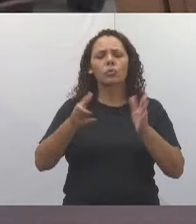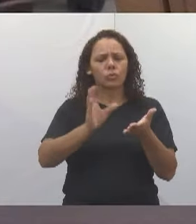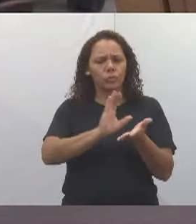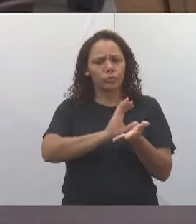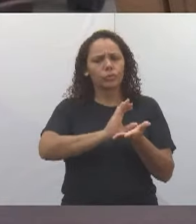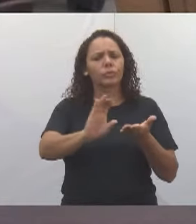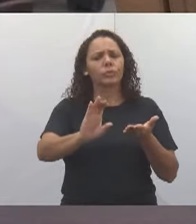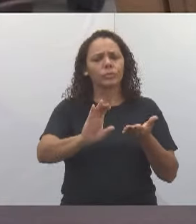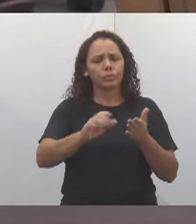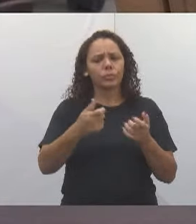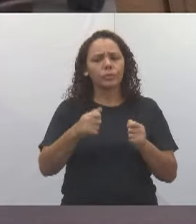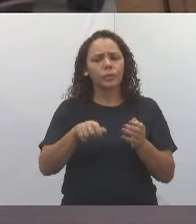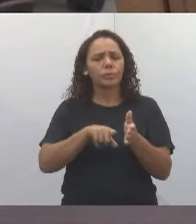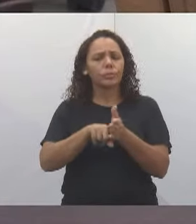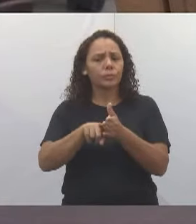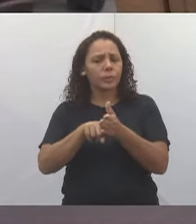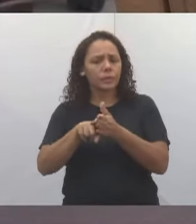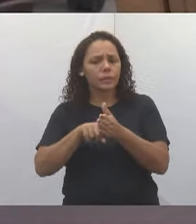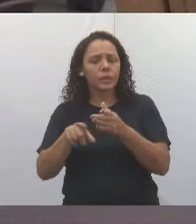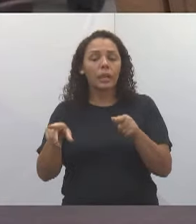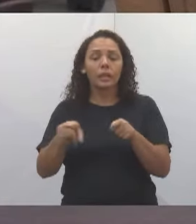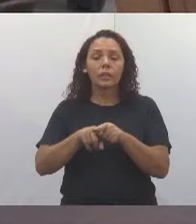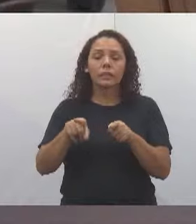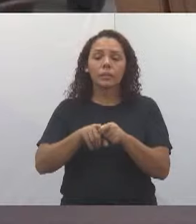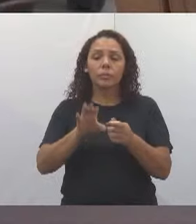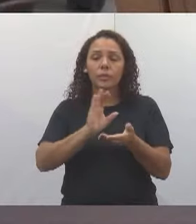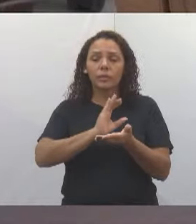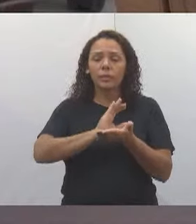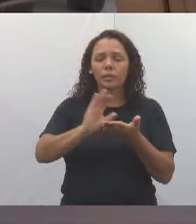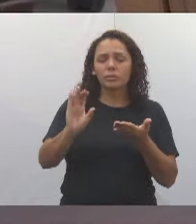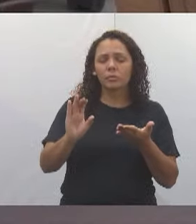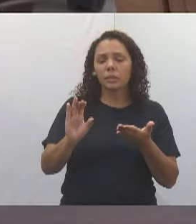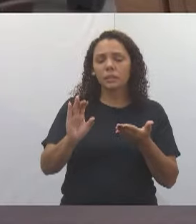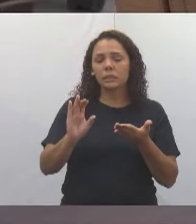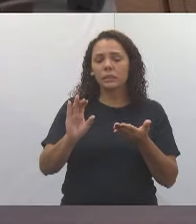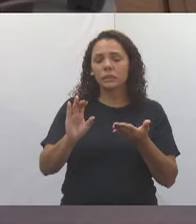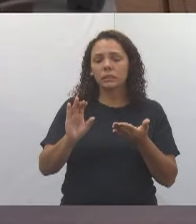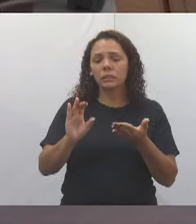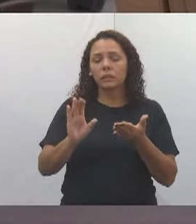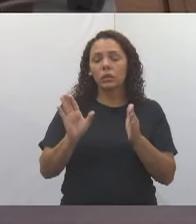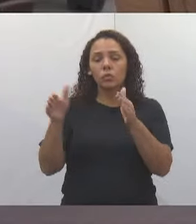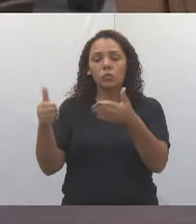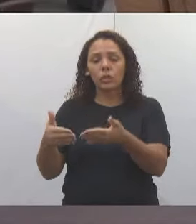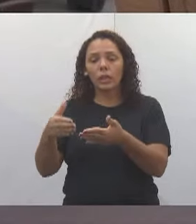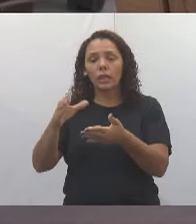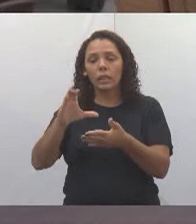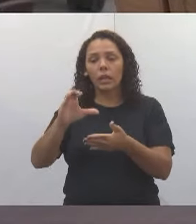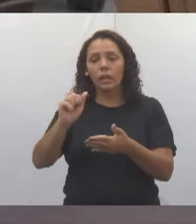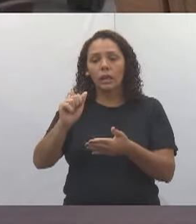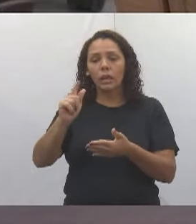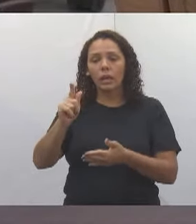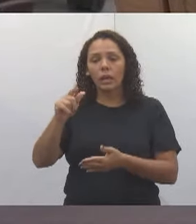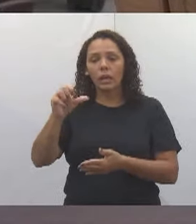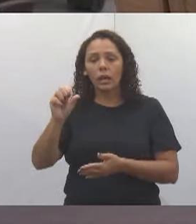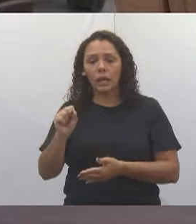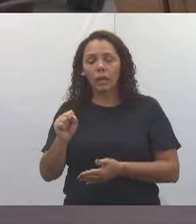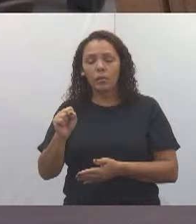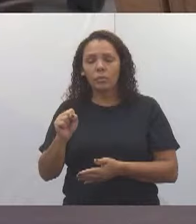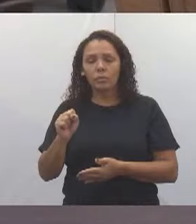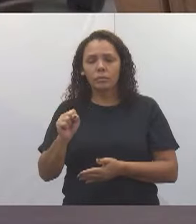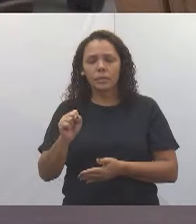precisa averiguar isso. E também a emenda que está para o CAPS AD, agora